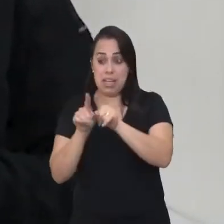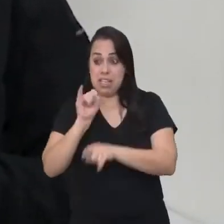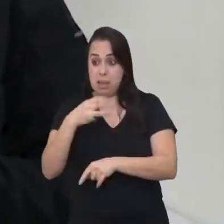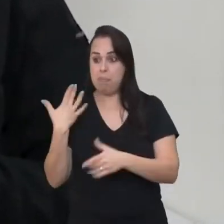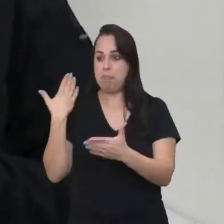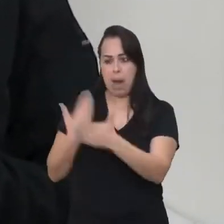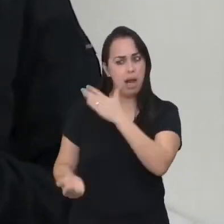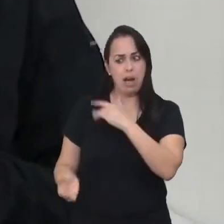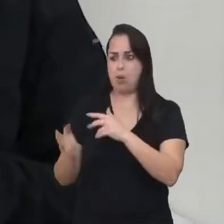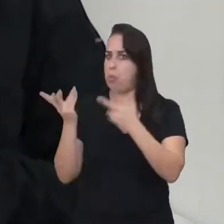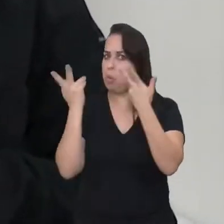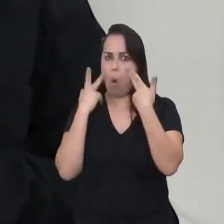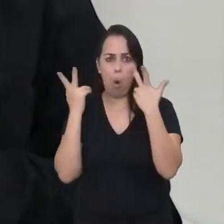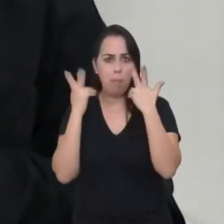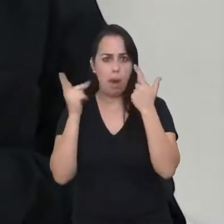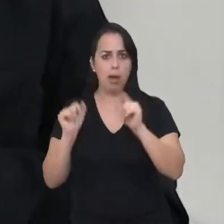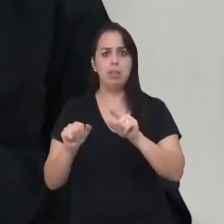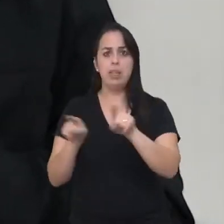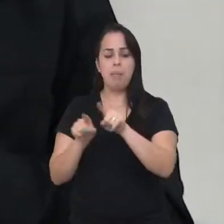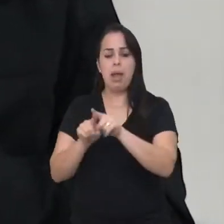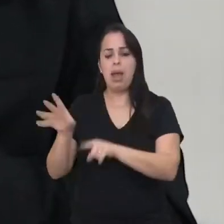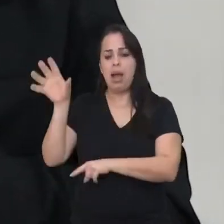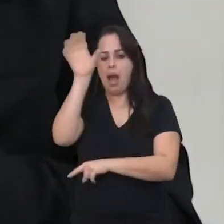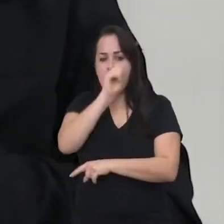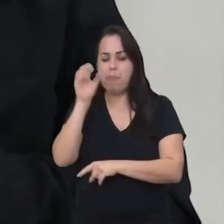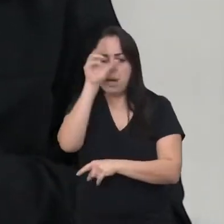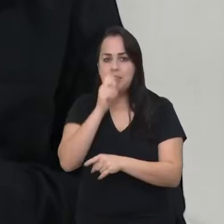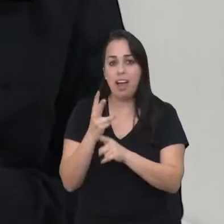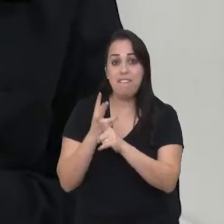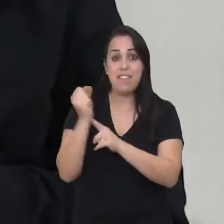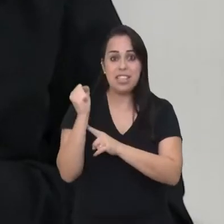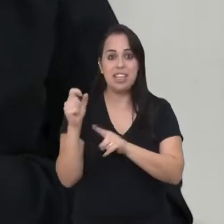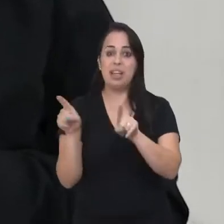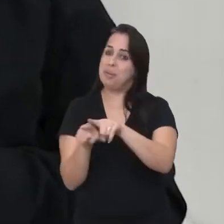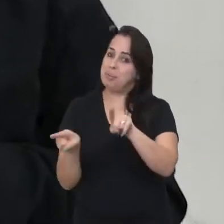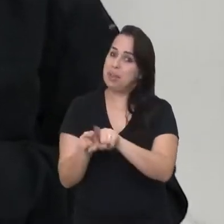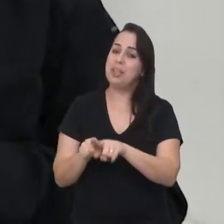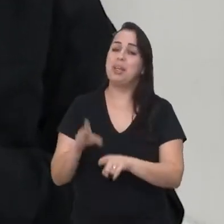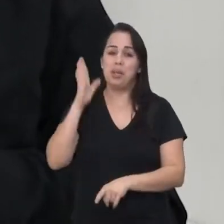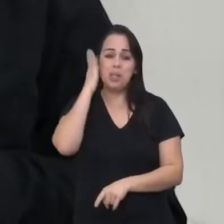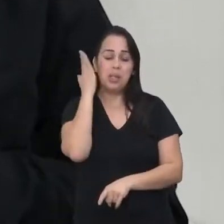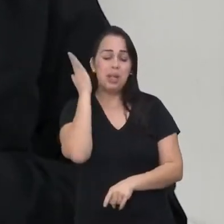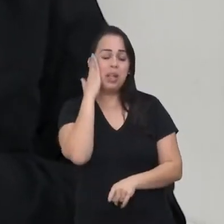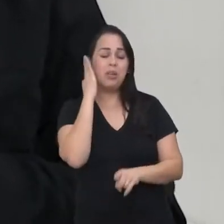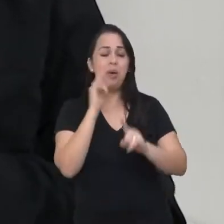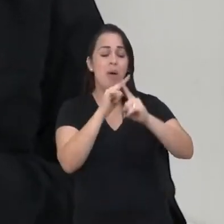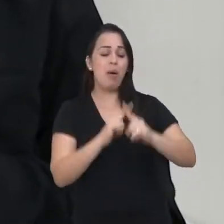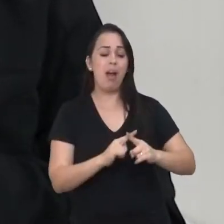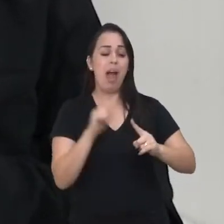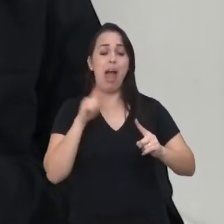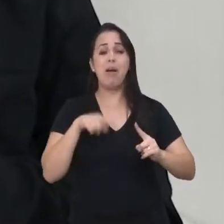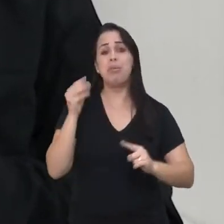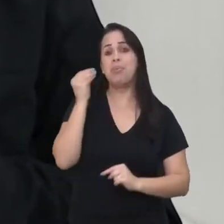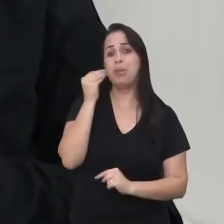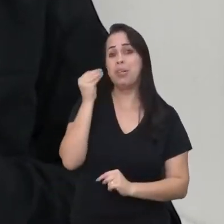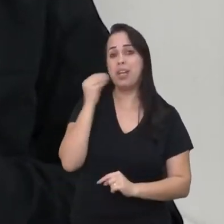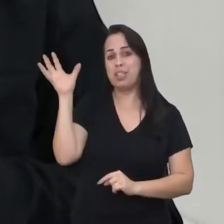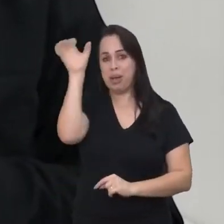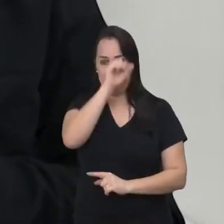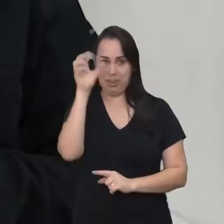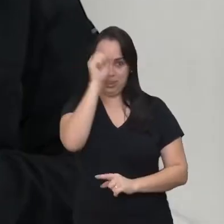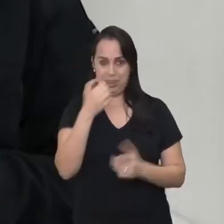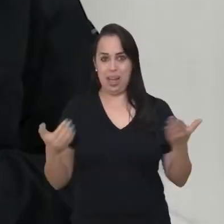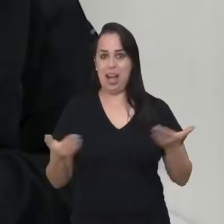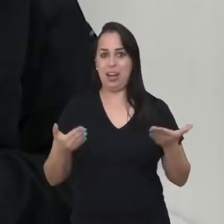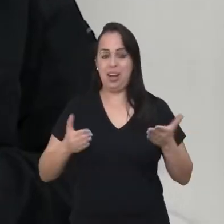faz parte, de aprender também a celebrar adequadamente as conquistas. Então a gente entende os Jogos Escolares como uma grande oportunidade de